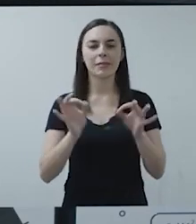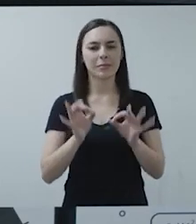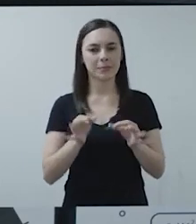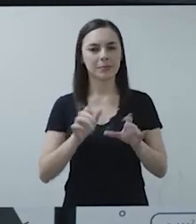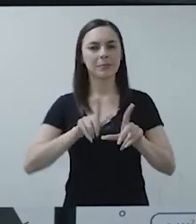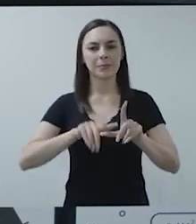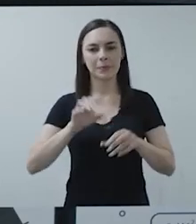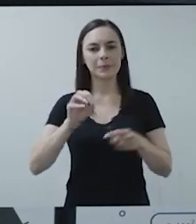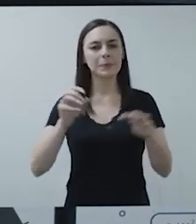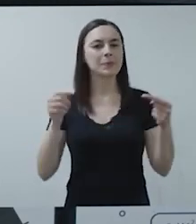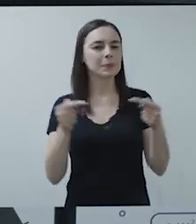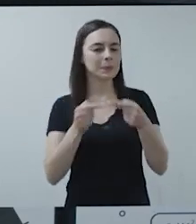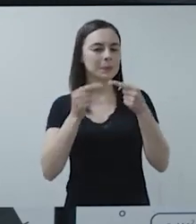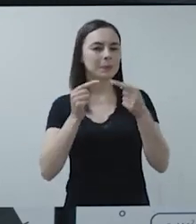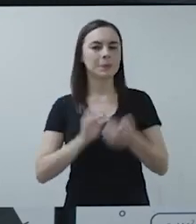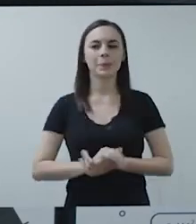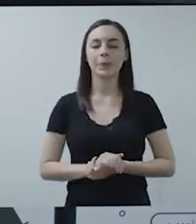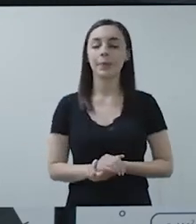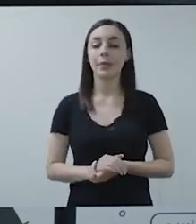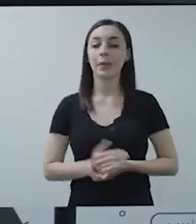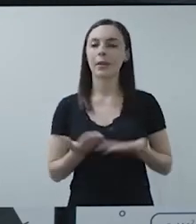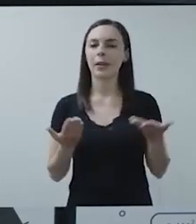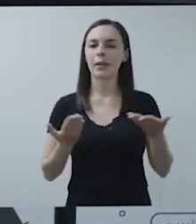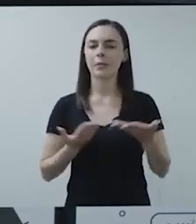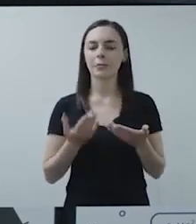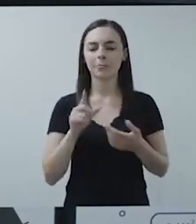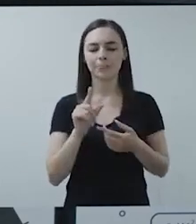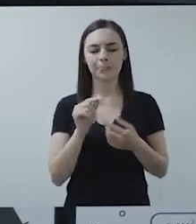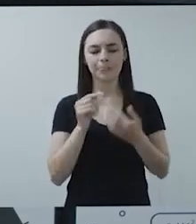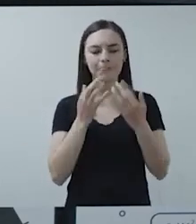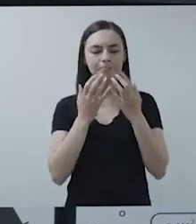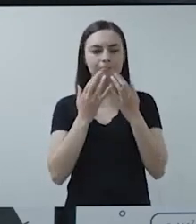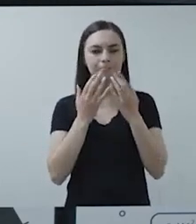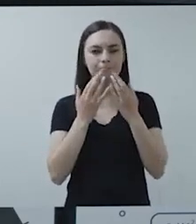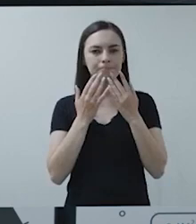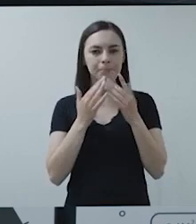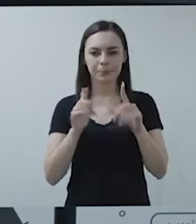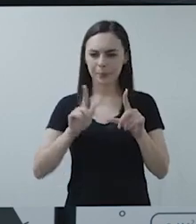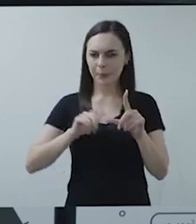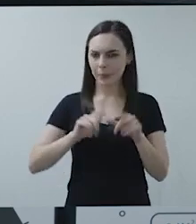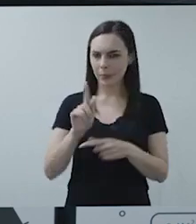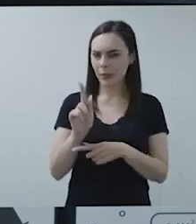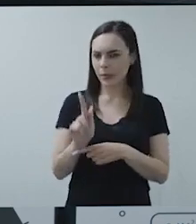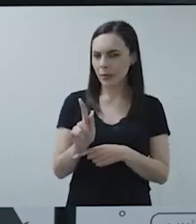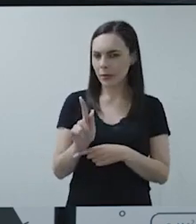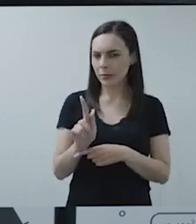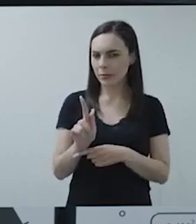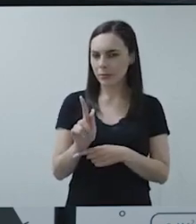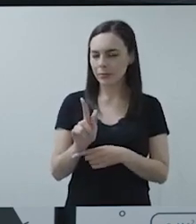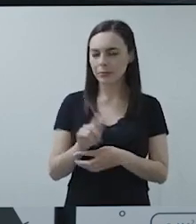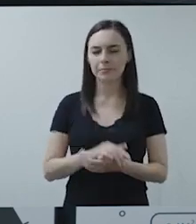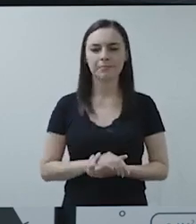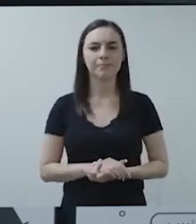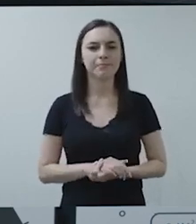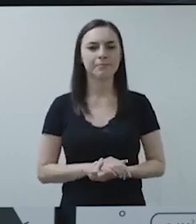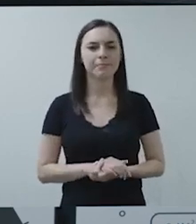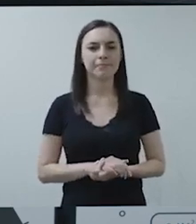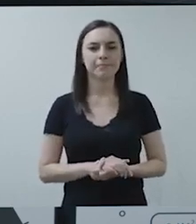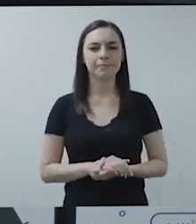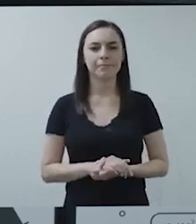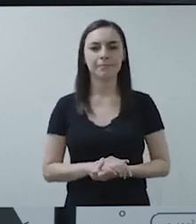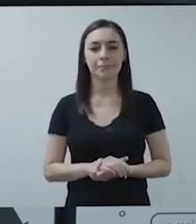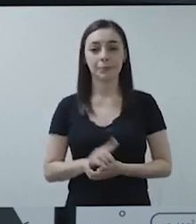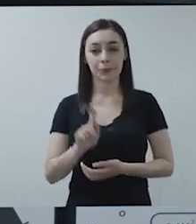O. Agora eu vou escolher a letra G. G,